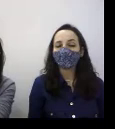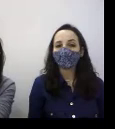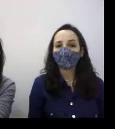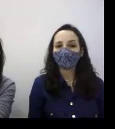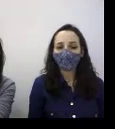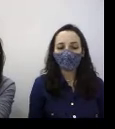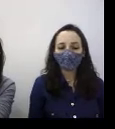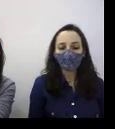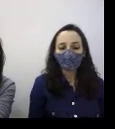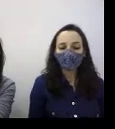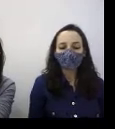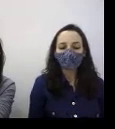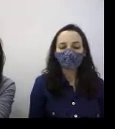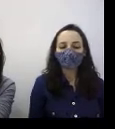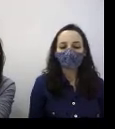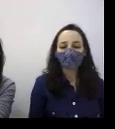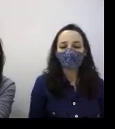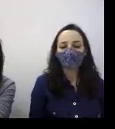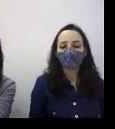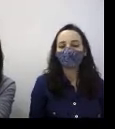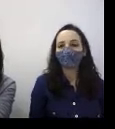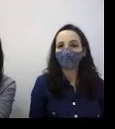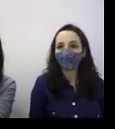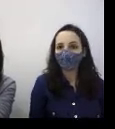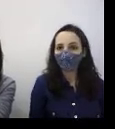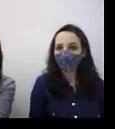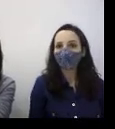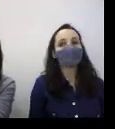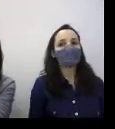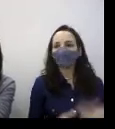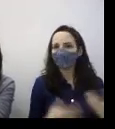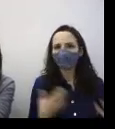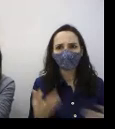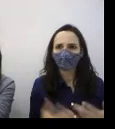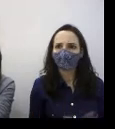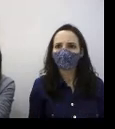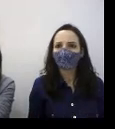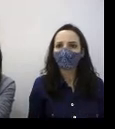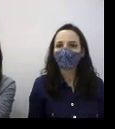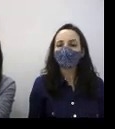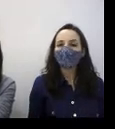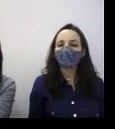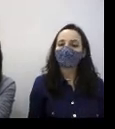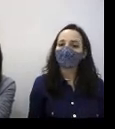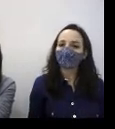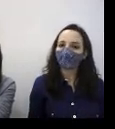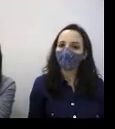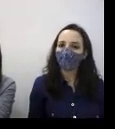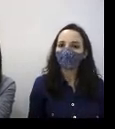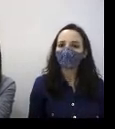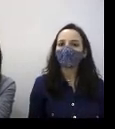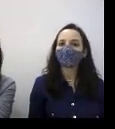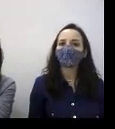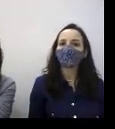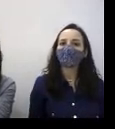que também ela acontece por uma situação aí de quedas de hormônios, somadas aos fatores também de uma situação